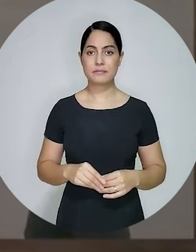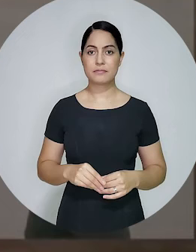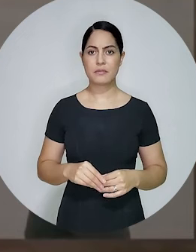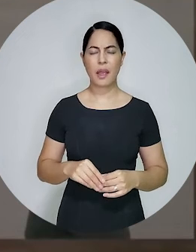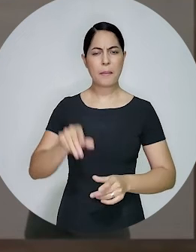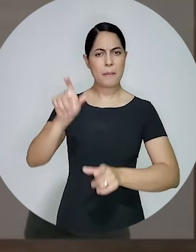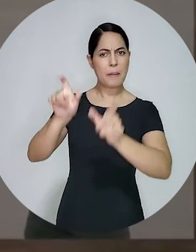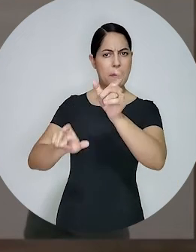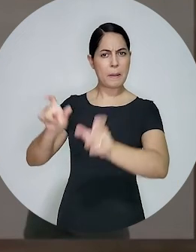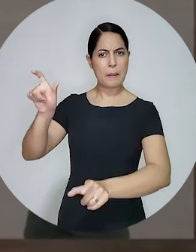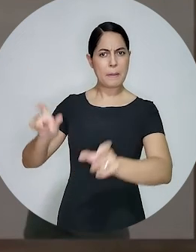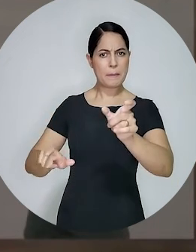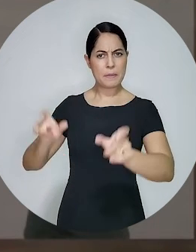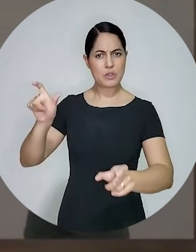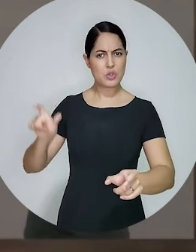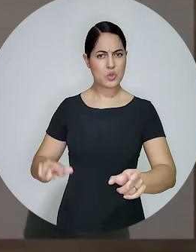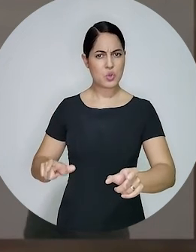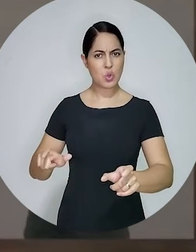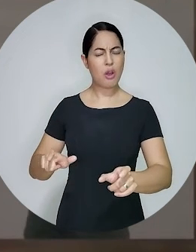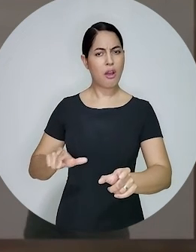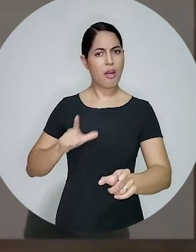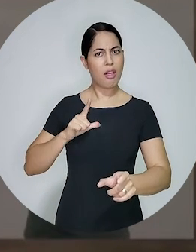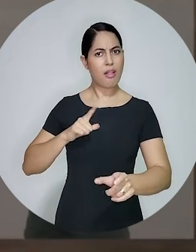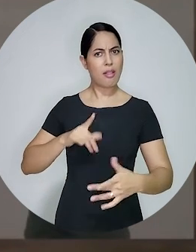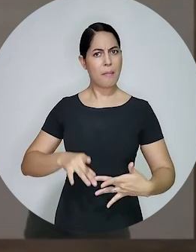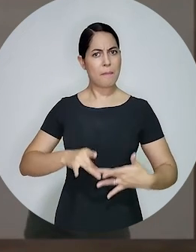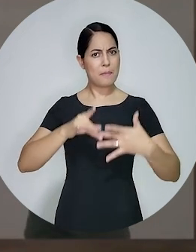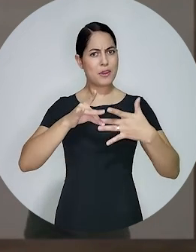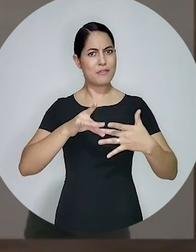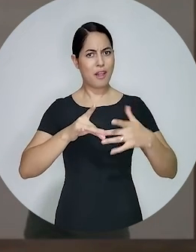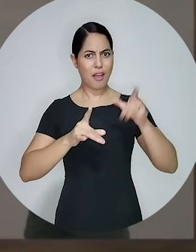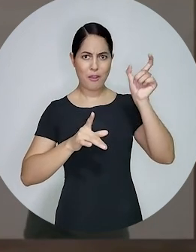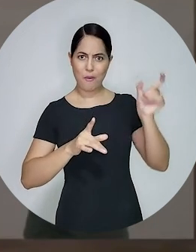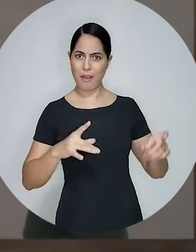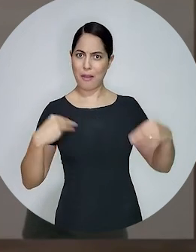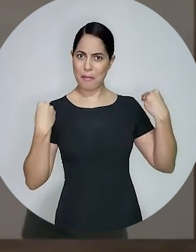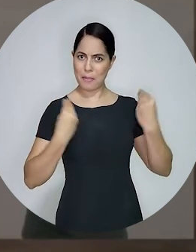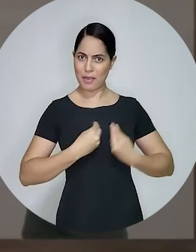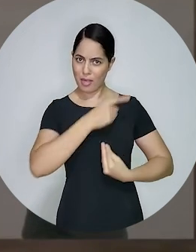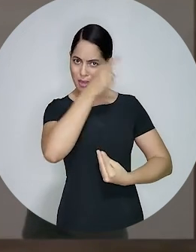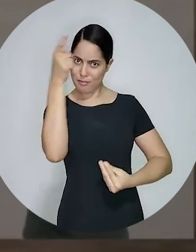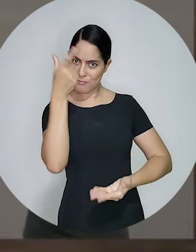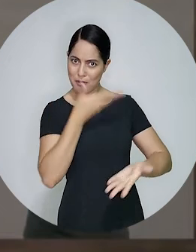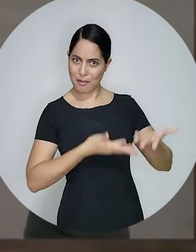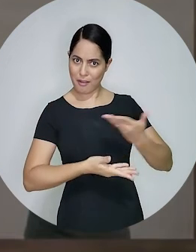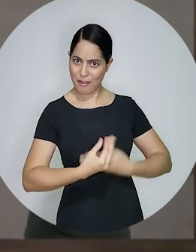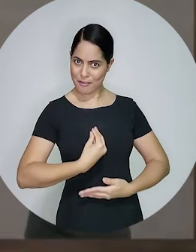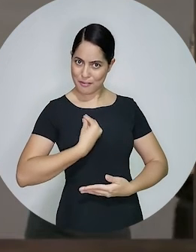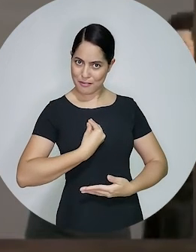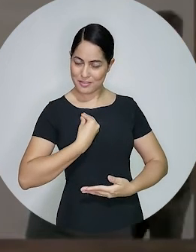aqueles que têm o privilégio do convívio com Sua Excelência,